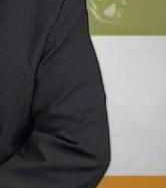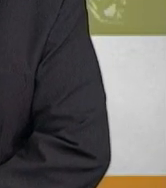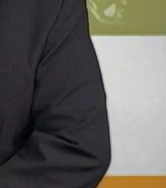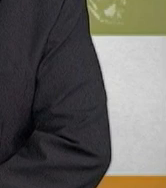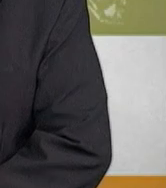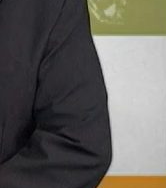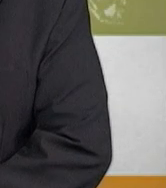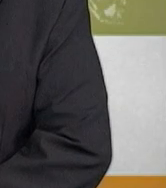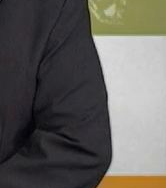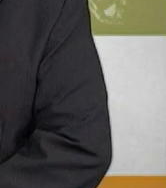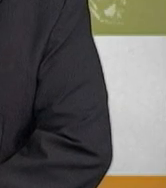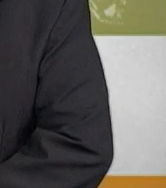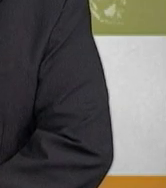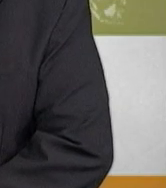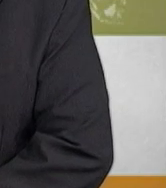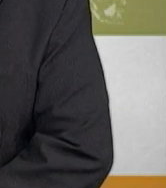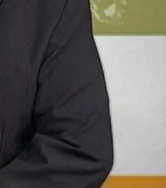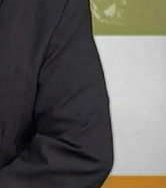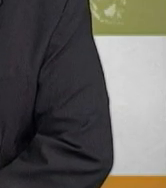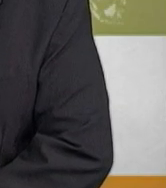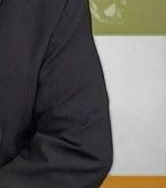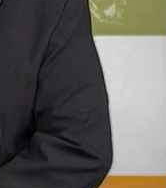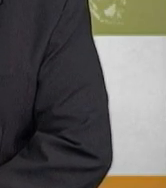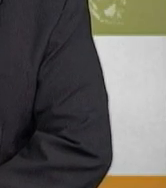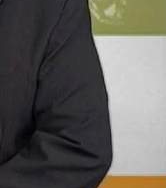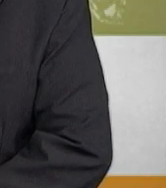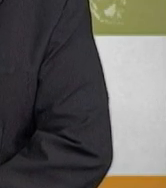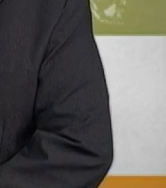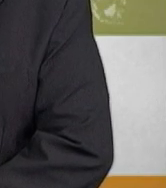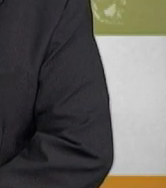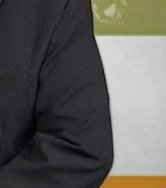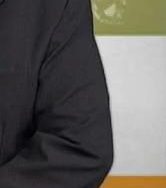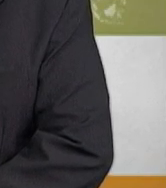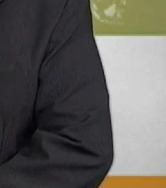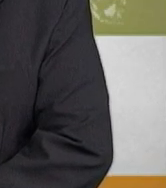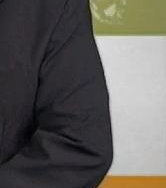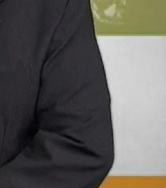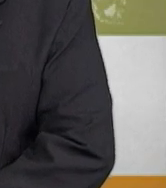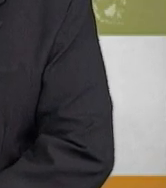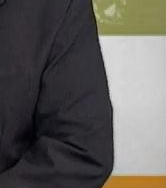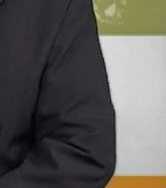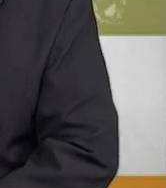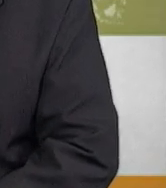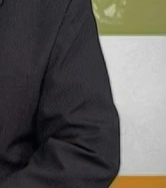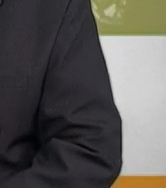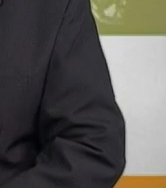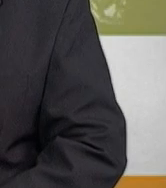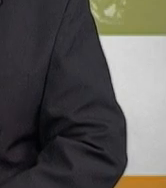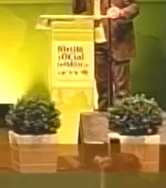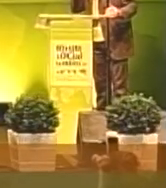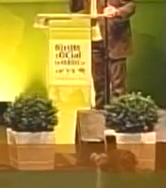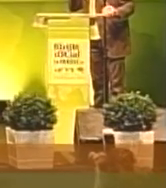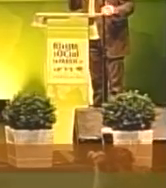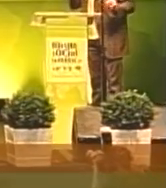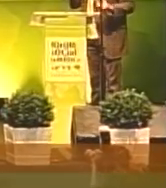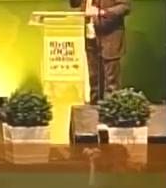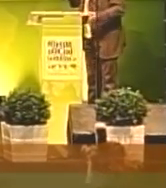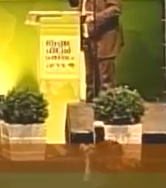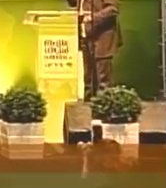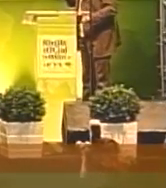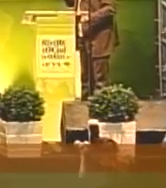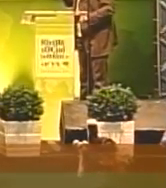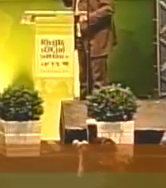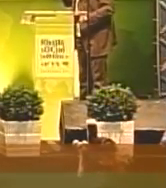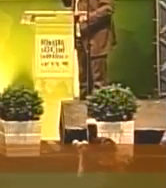a Conferência das Nações Unidas para o Desenvolvimento Sustentável, a Rio+20. Veja como foi. Em